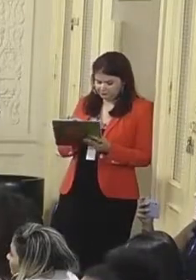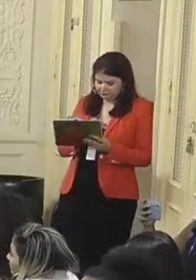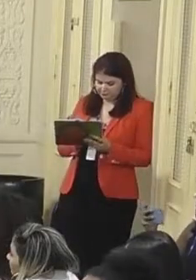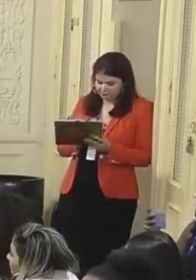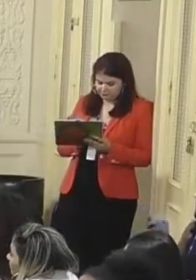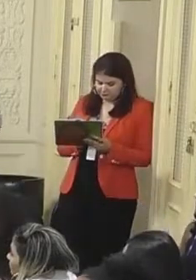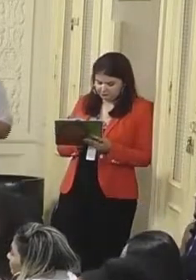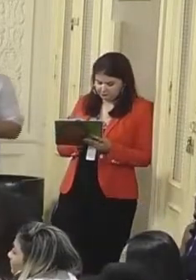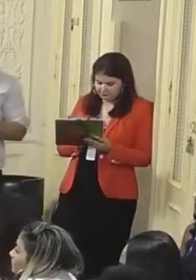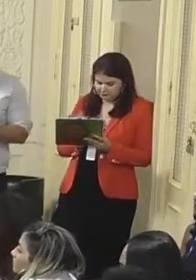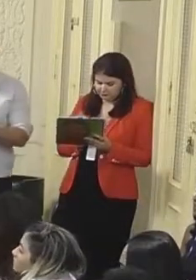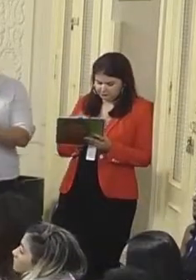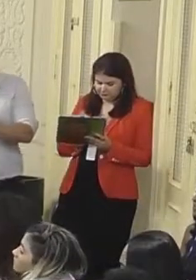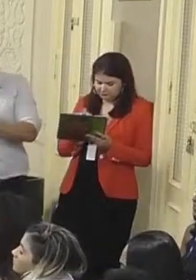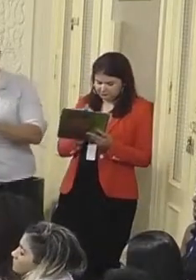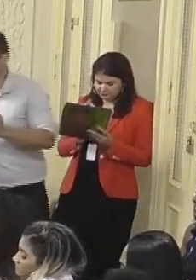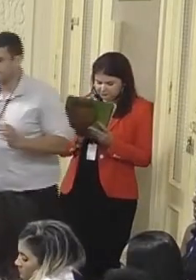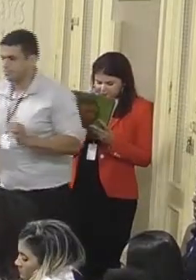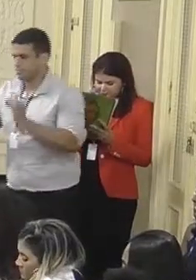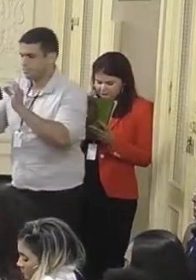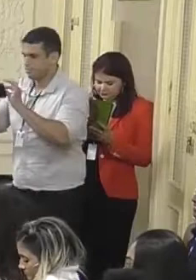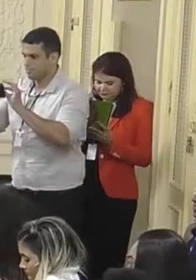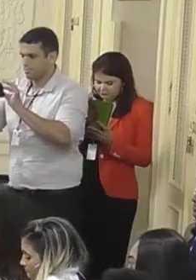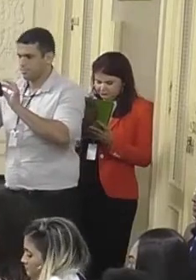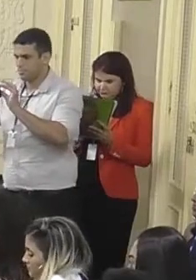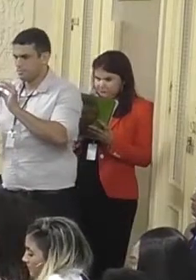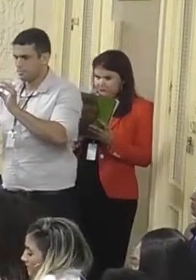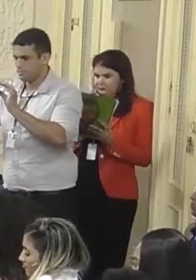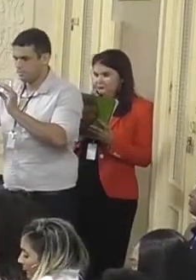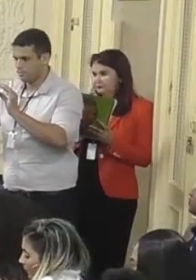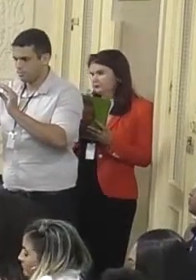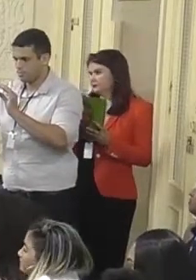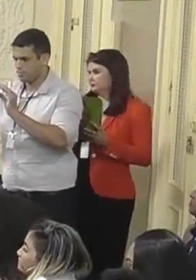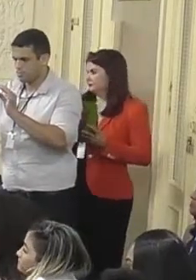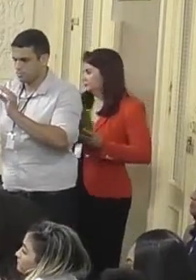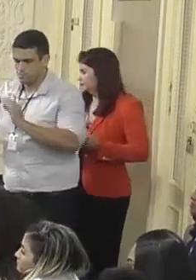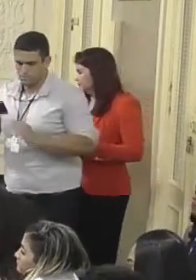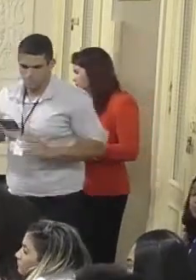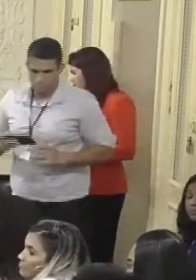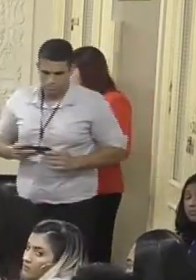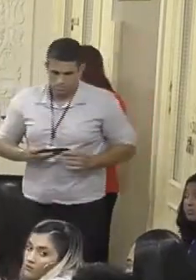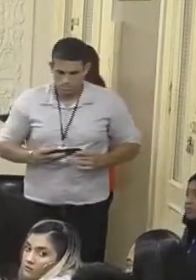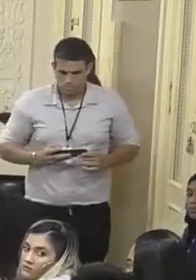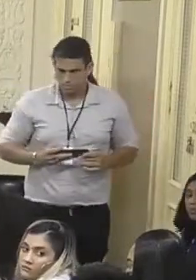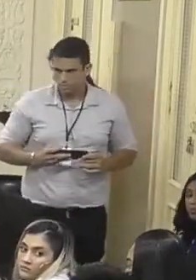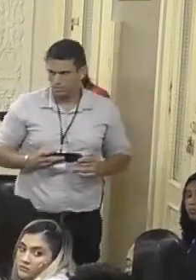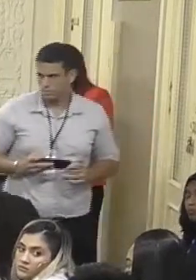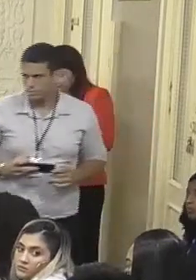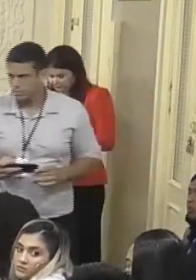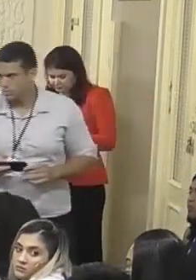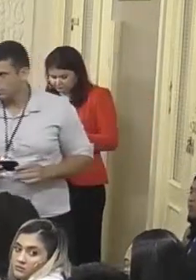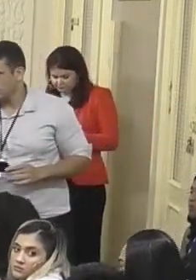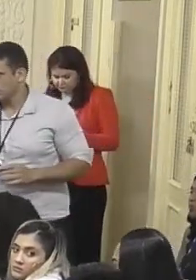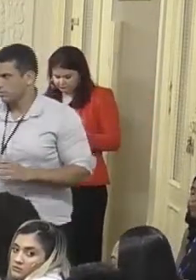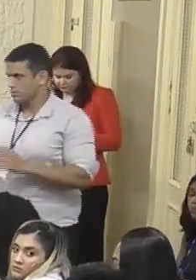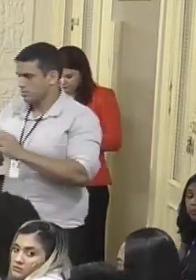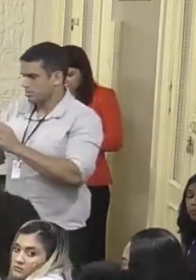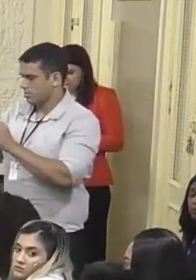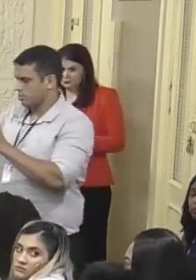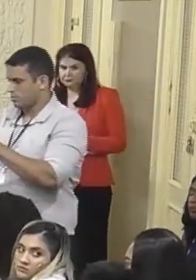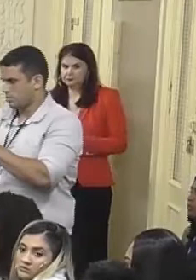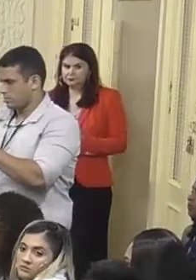Vossa Excelência pela iniciativa, subscreveu no primeiro momento. Isso tem um valor muito